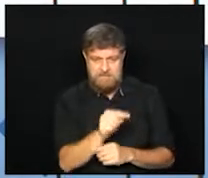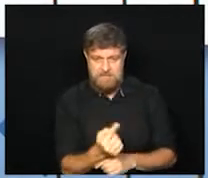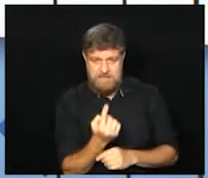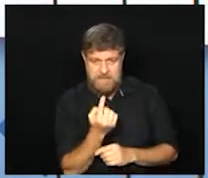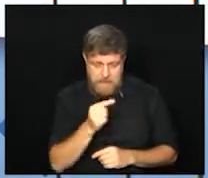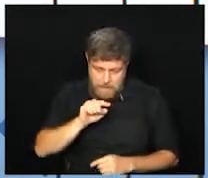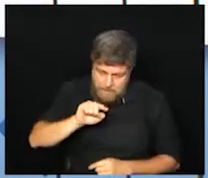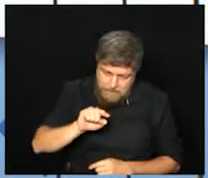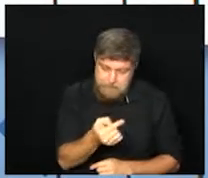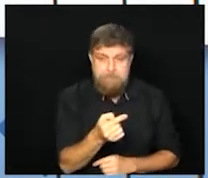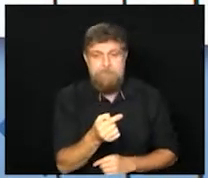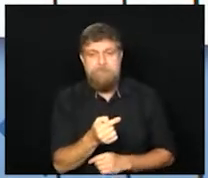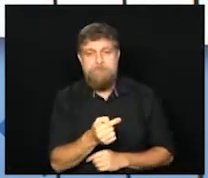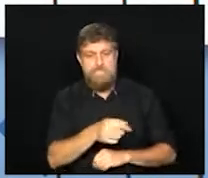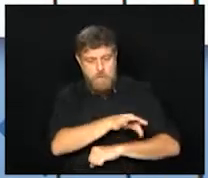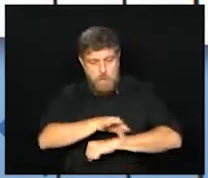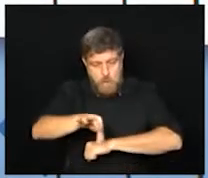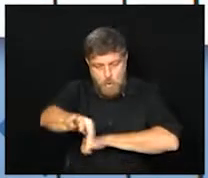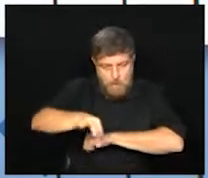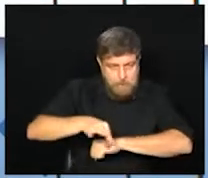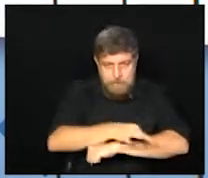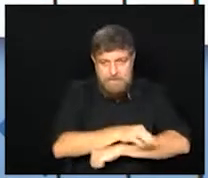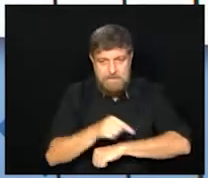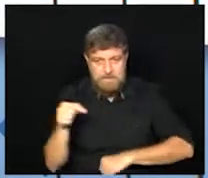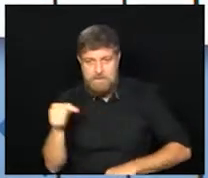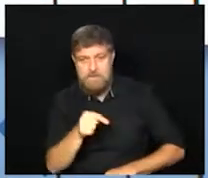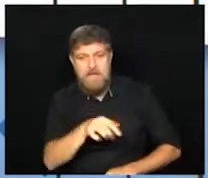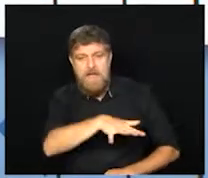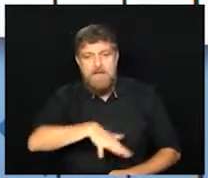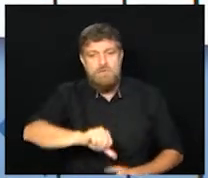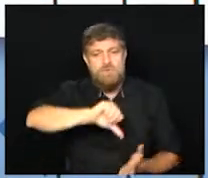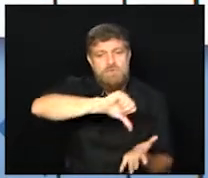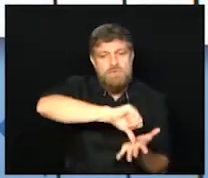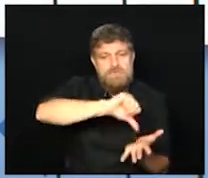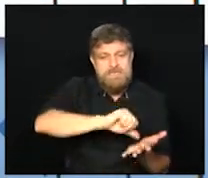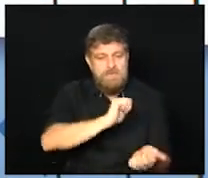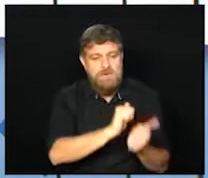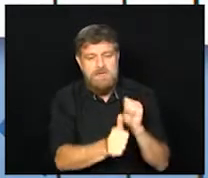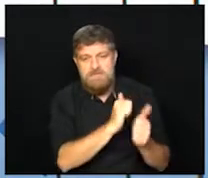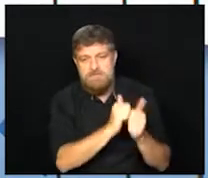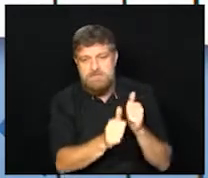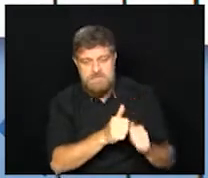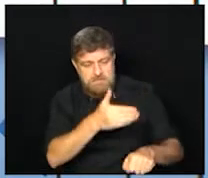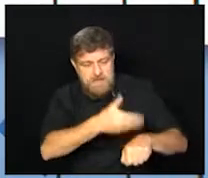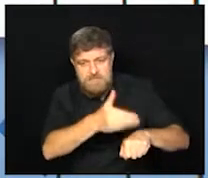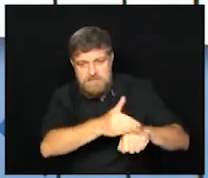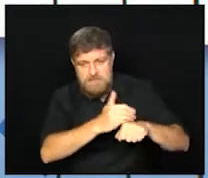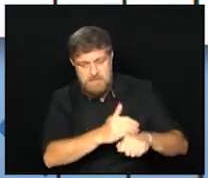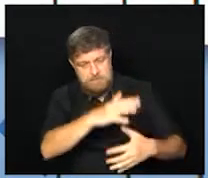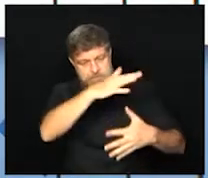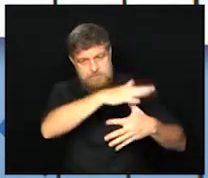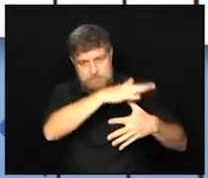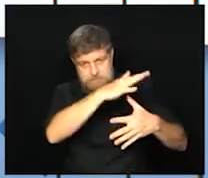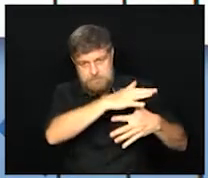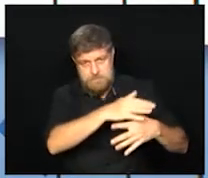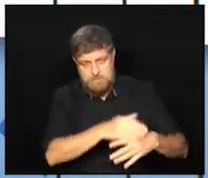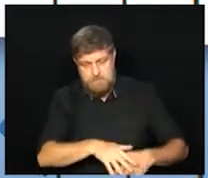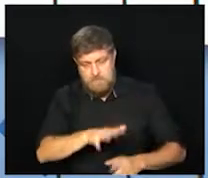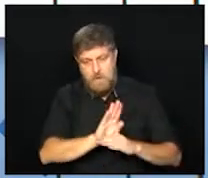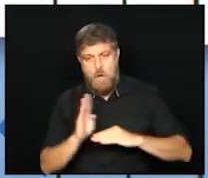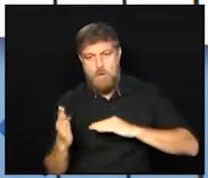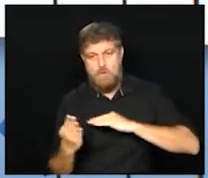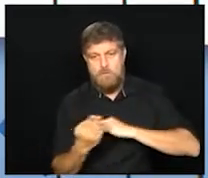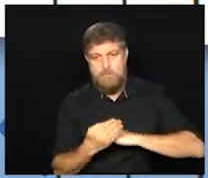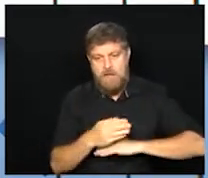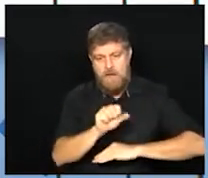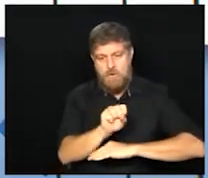metros quadrados dentro lá do CEAR, que é o Centro Esportivo de Alto Rendimento, que fica no Swiss Park, aqui numa região